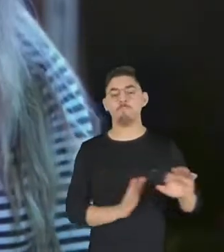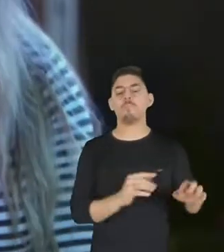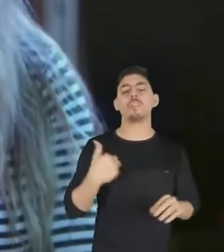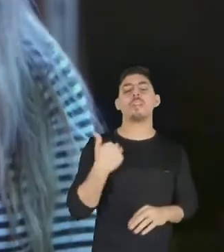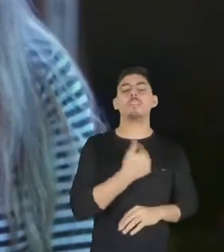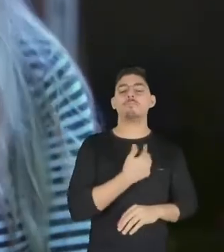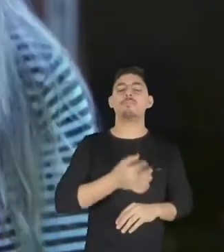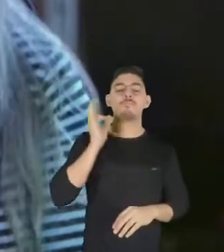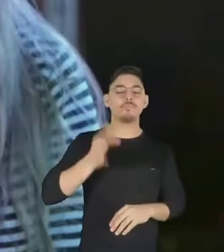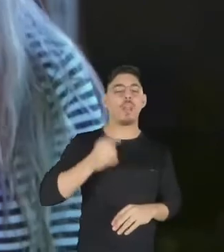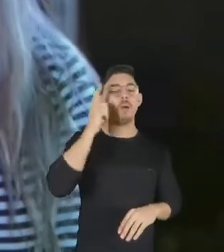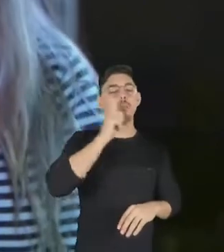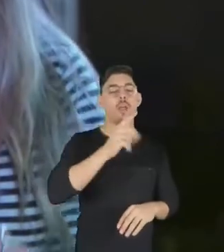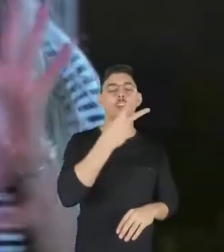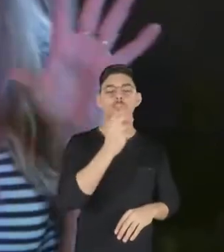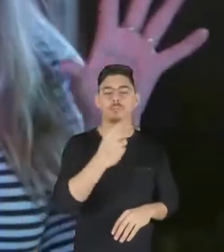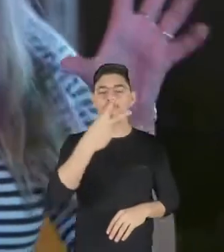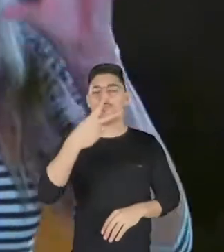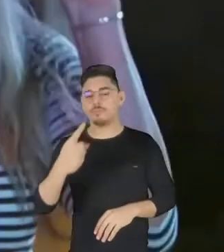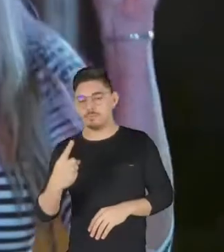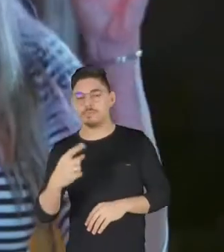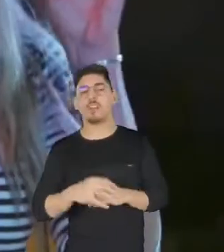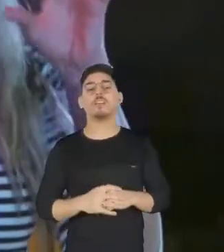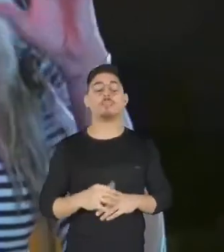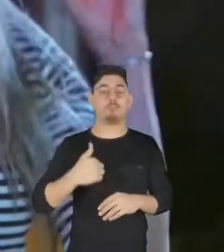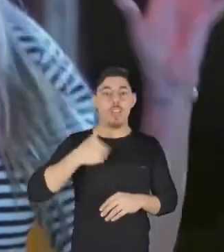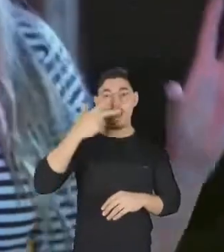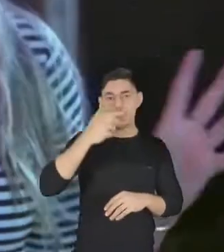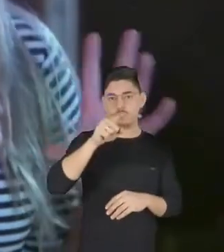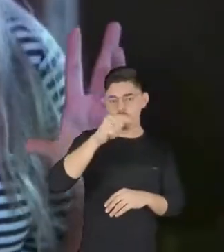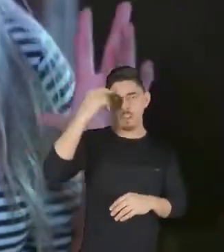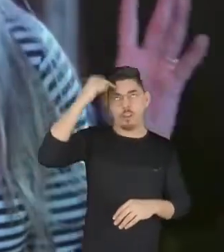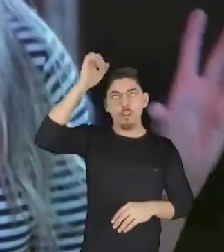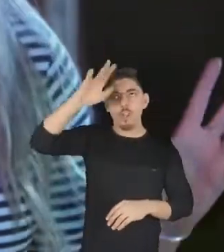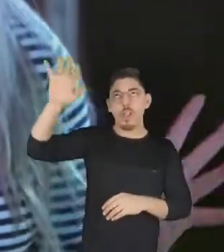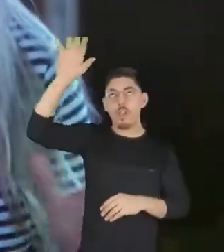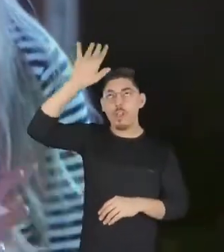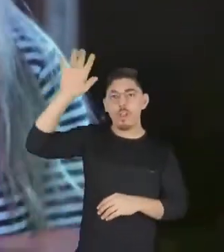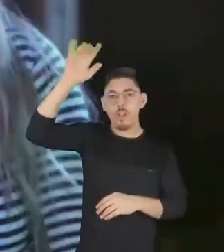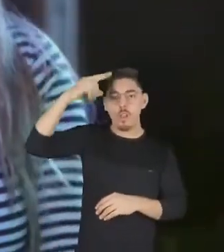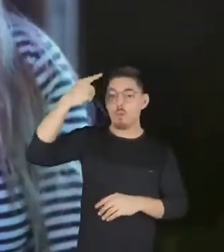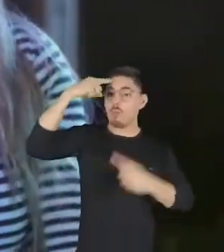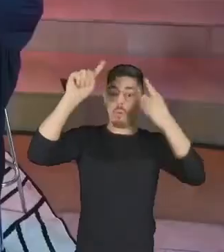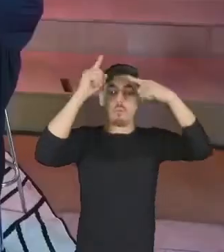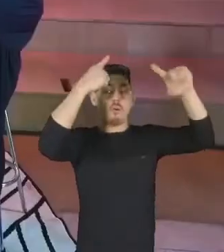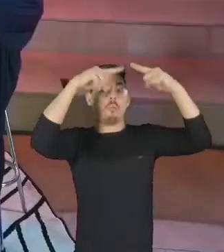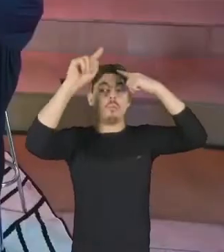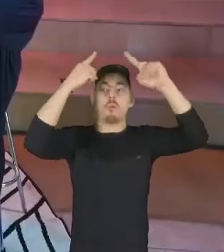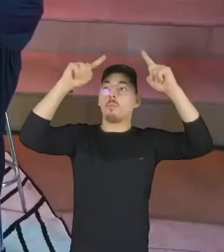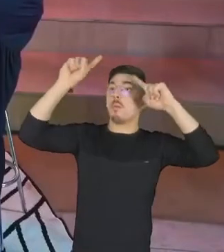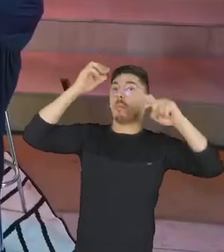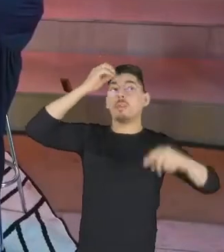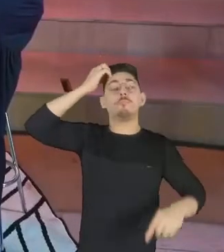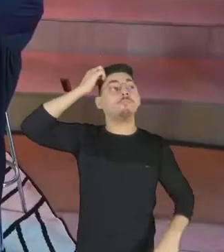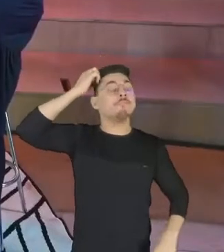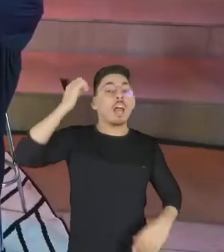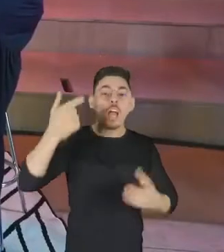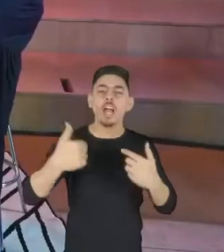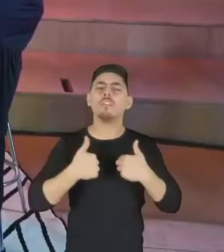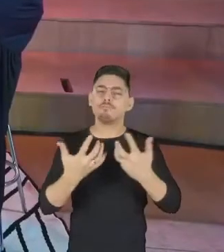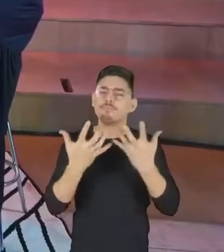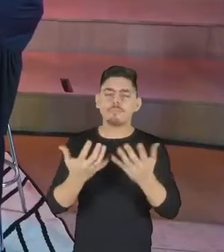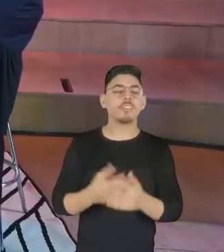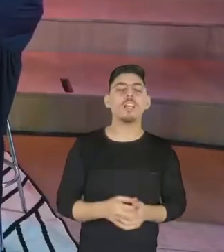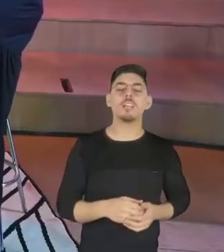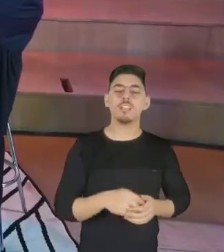2021. Ele chegou e eu tenho certeza que a sua cabeça está borbulhando de ideias, né? E eu queria saber se você